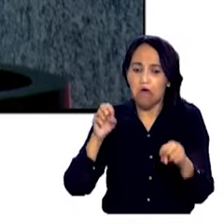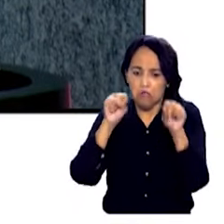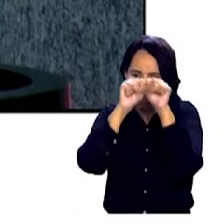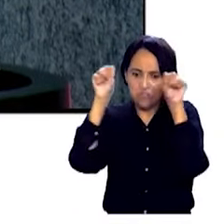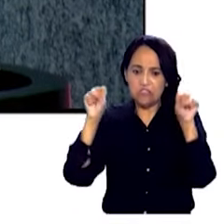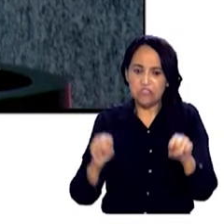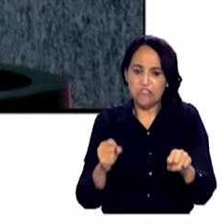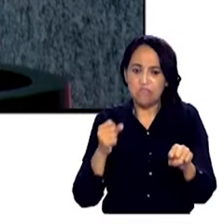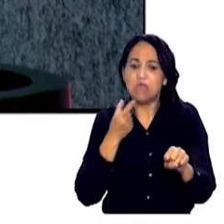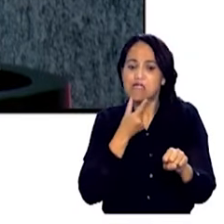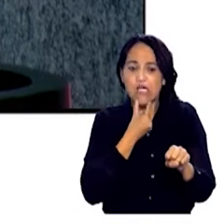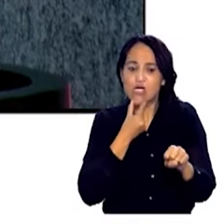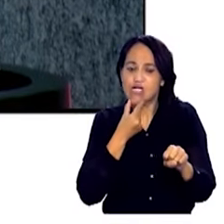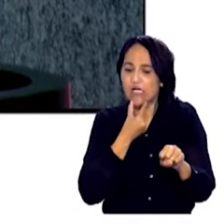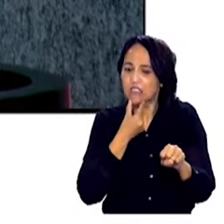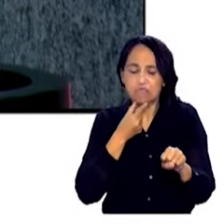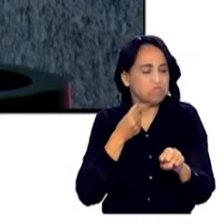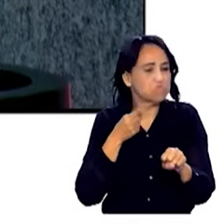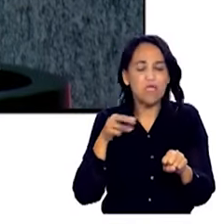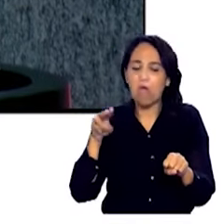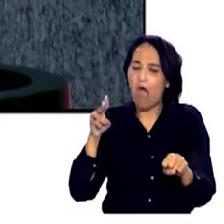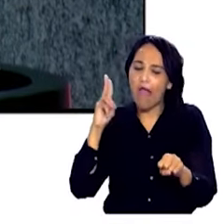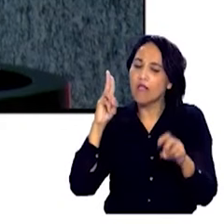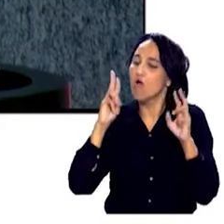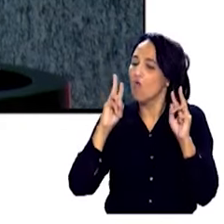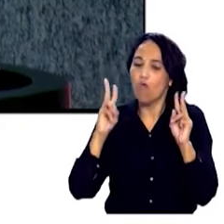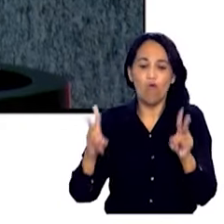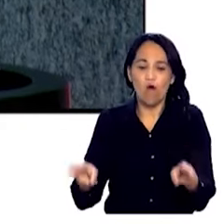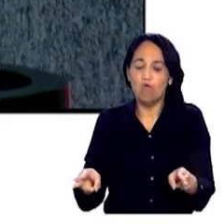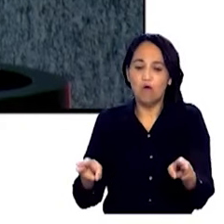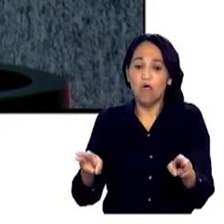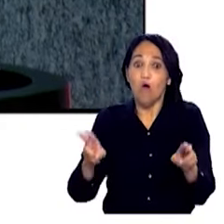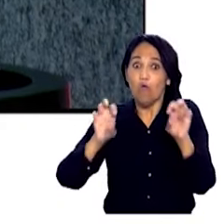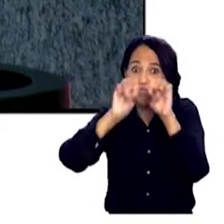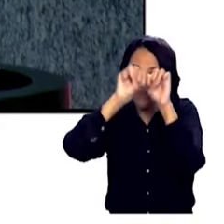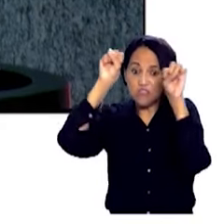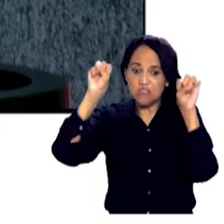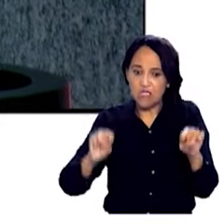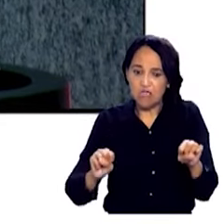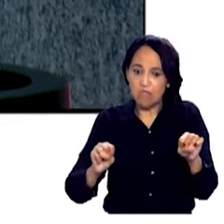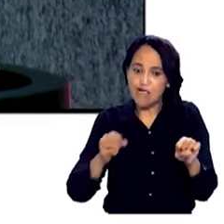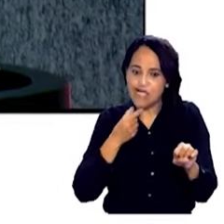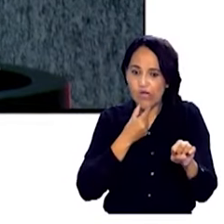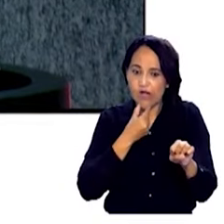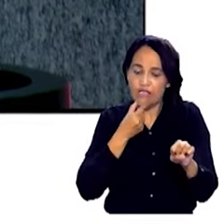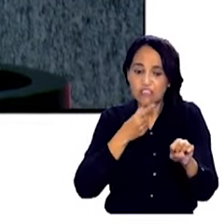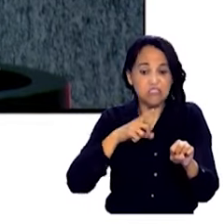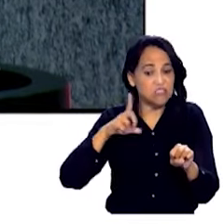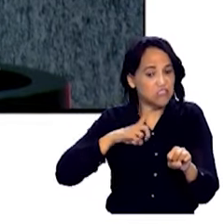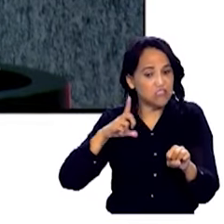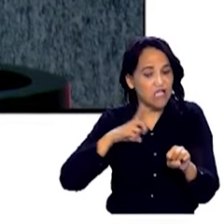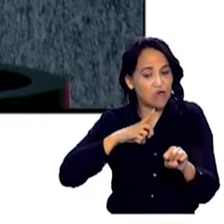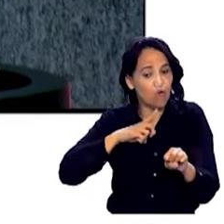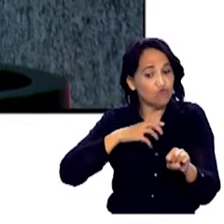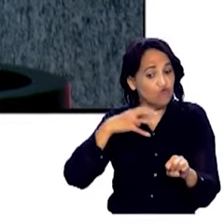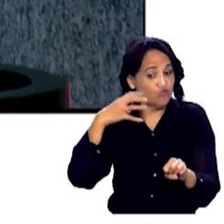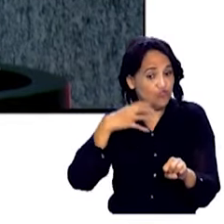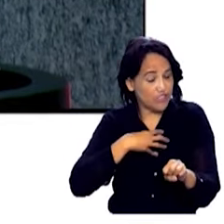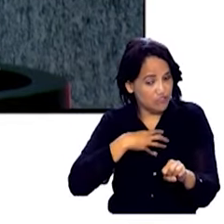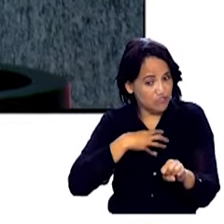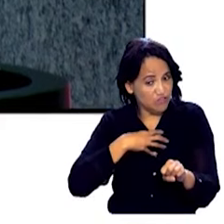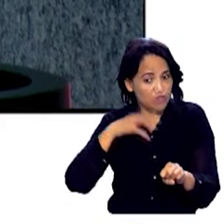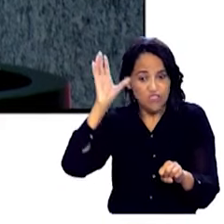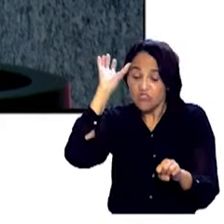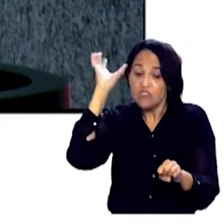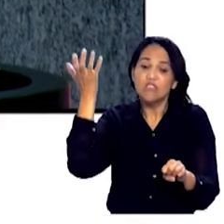mas não tem não é idêntico o sistema britânico tem outra lógica de precedentes eh e a situação de